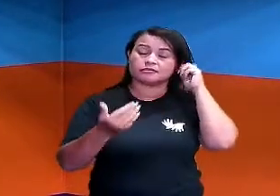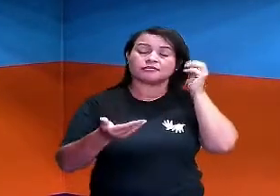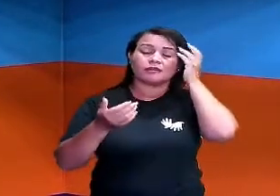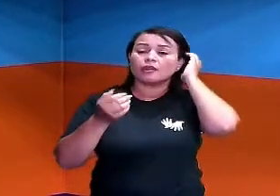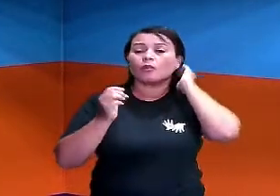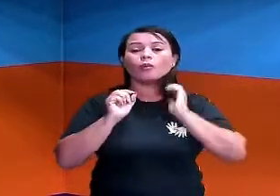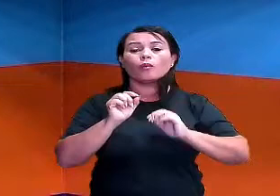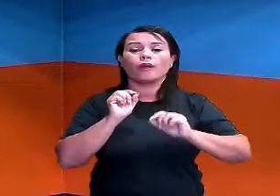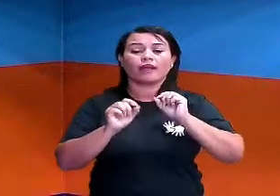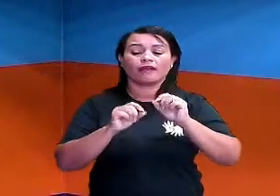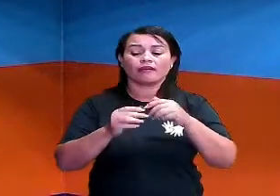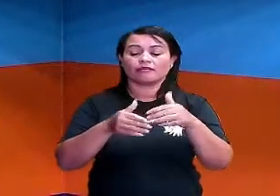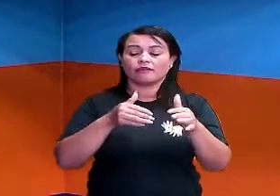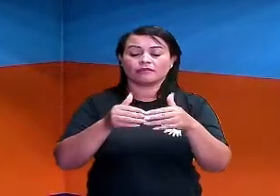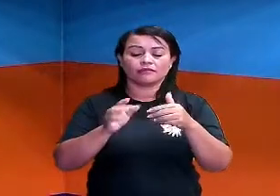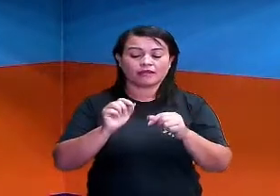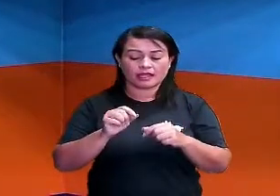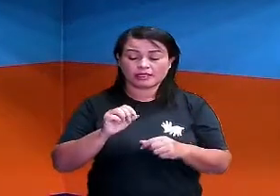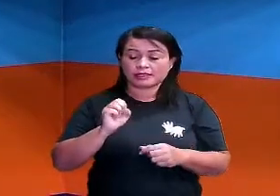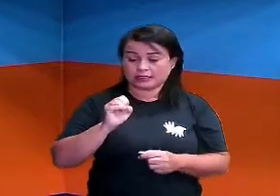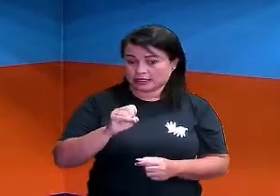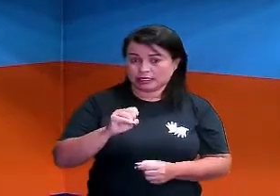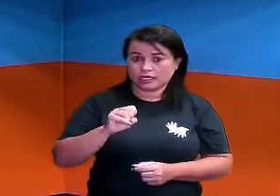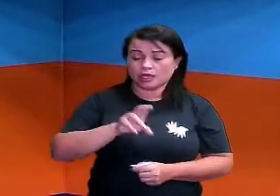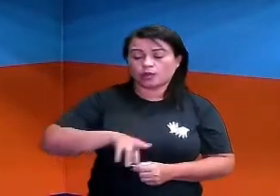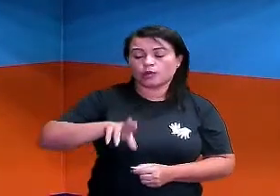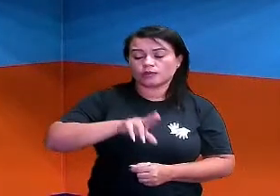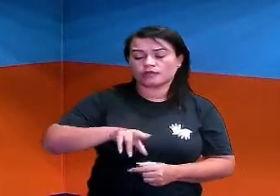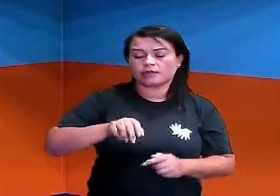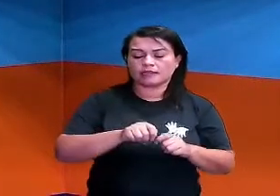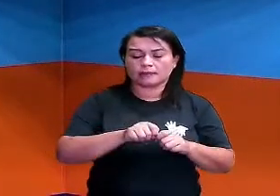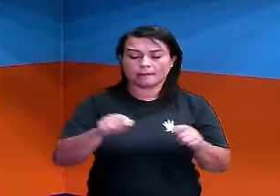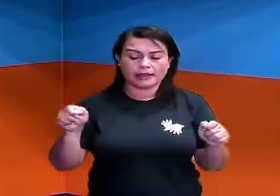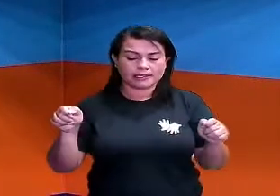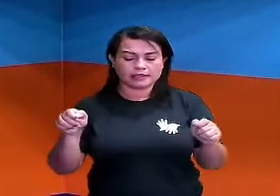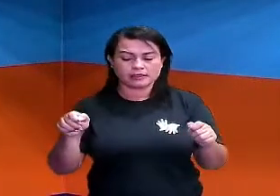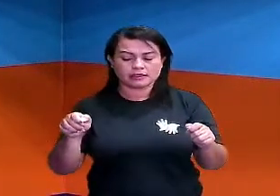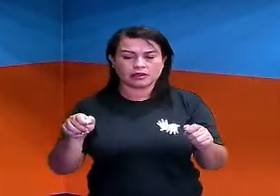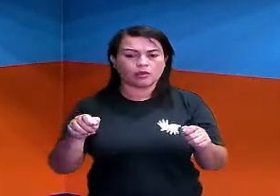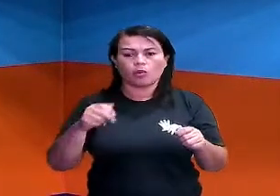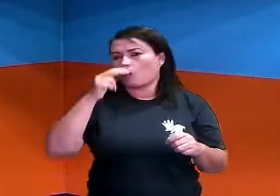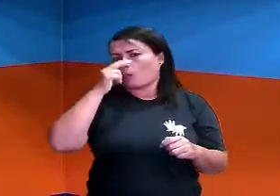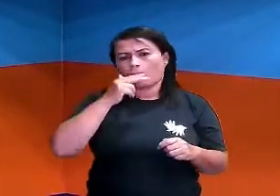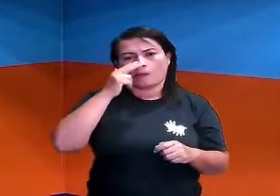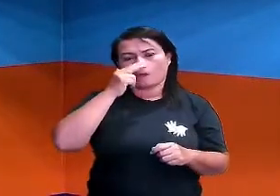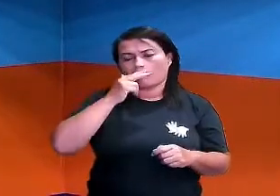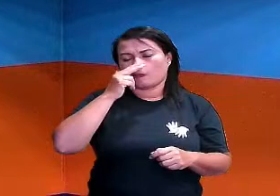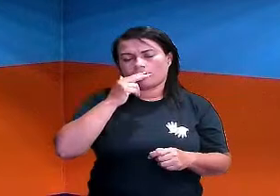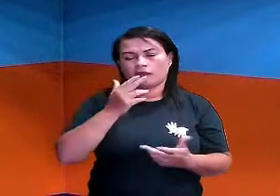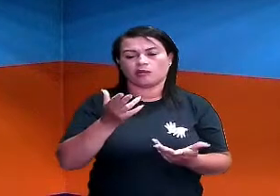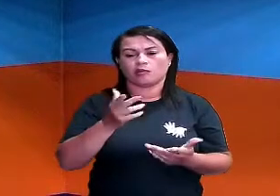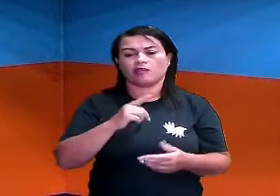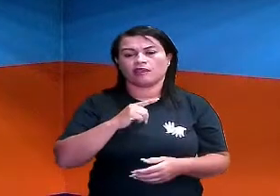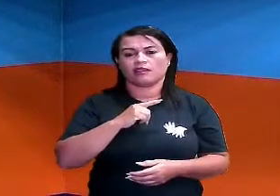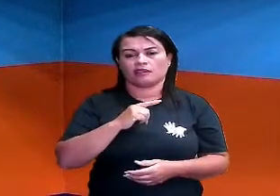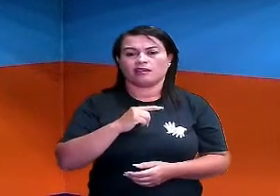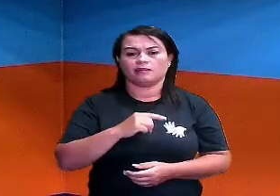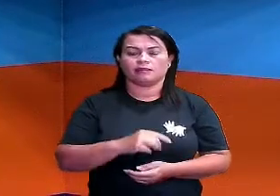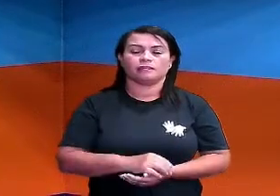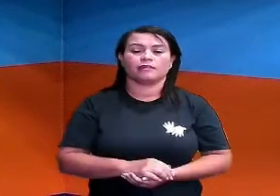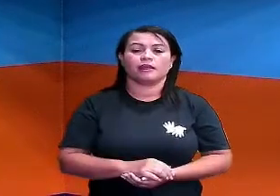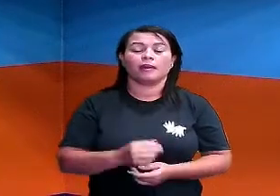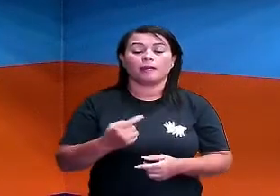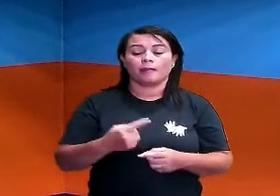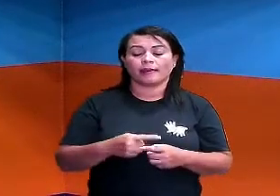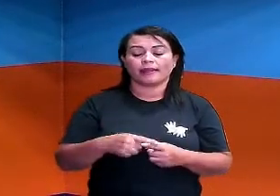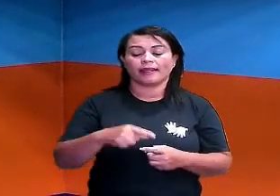não importa qual deles eu uso para fazer a medição, o tamanho vai ser o mesmo, indicado vai ser o mesmo, né? Porque